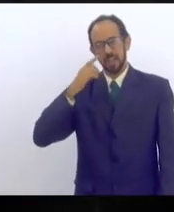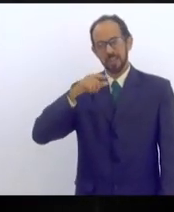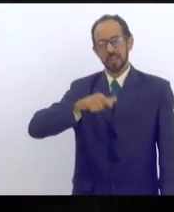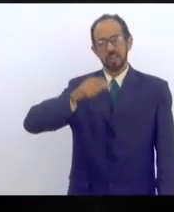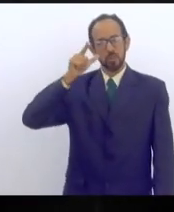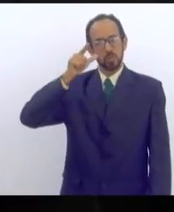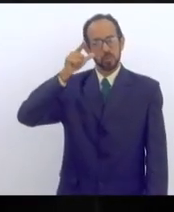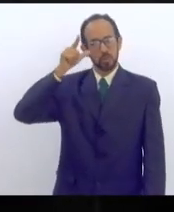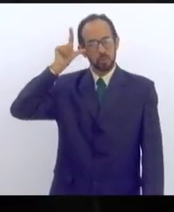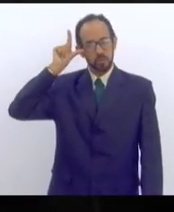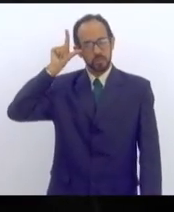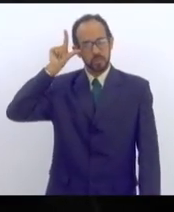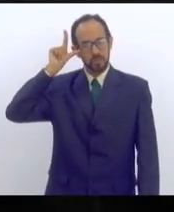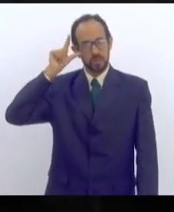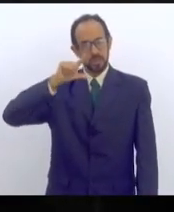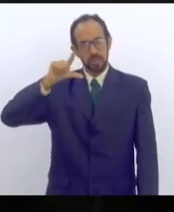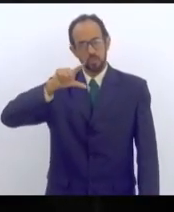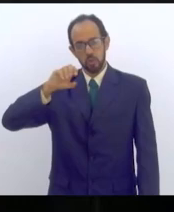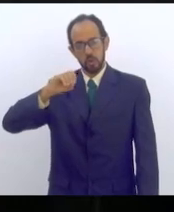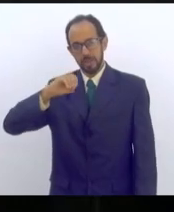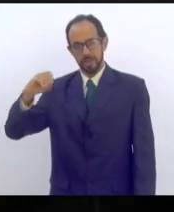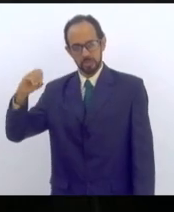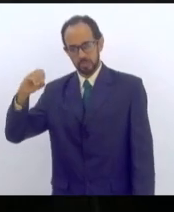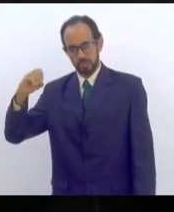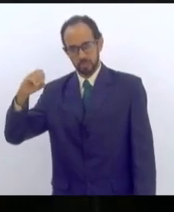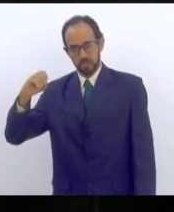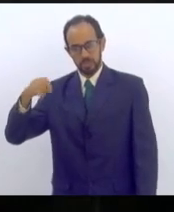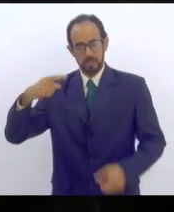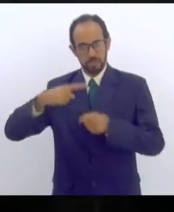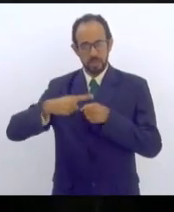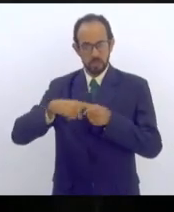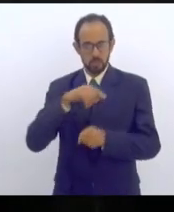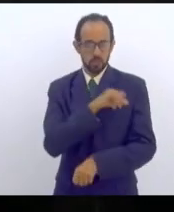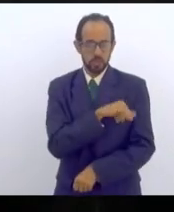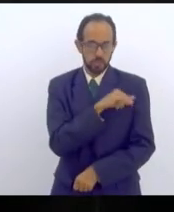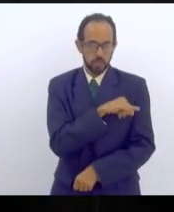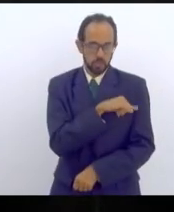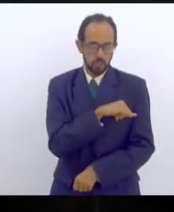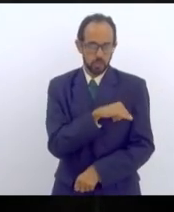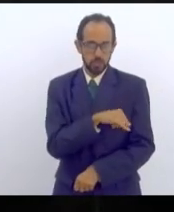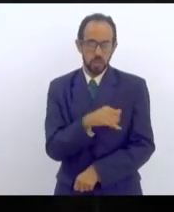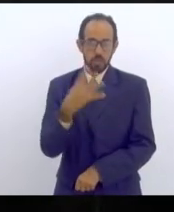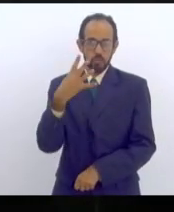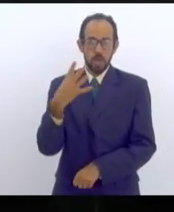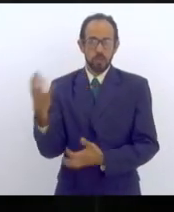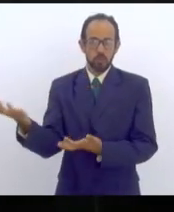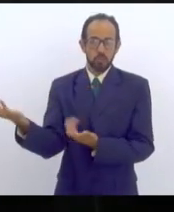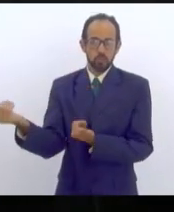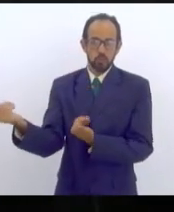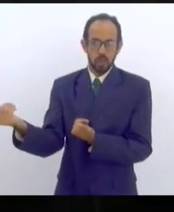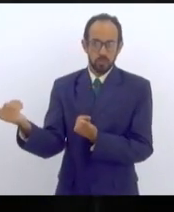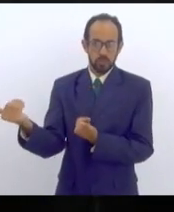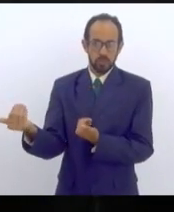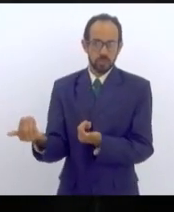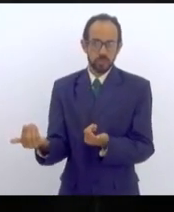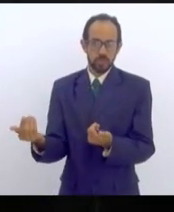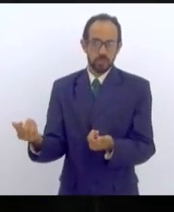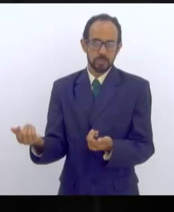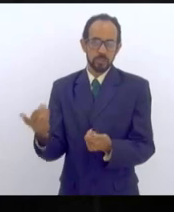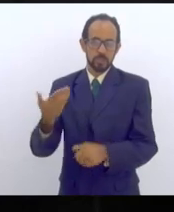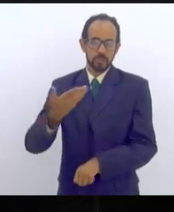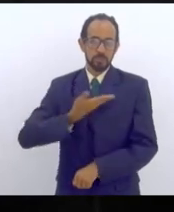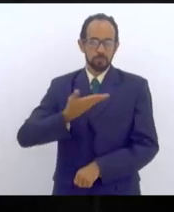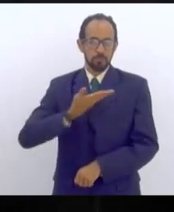oeste, da nossa zona oeste da cidade do Rio de Janeiro, e quatro jovens companheiros de